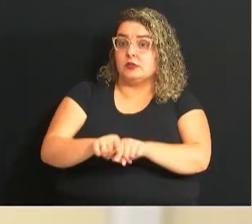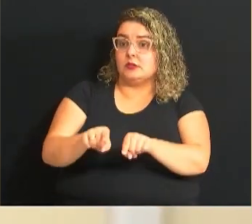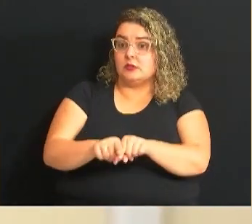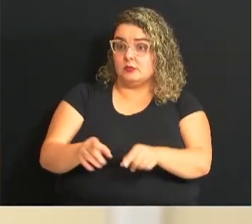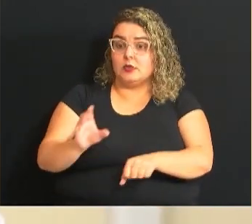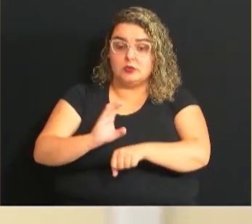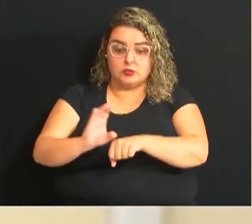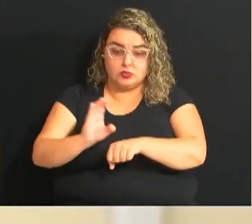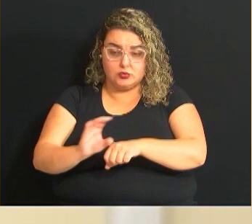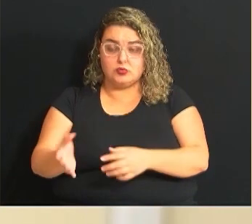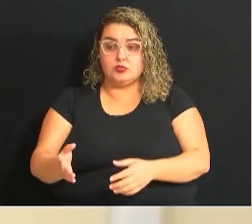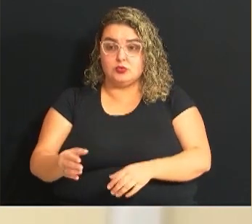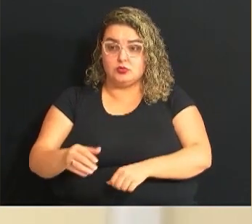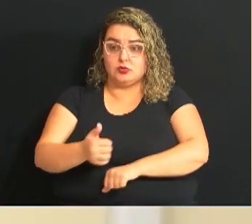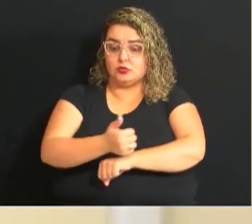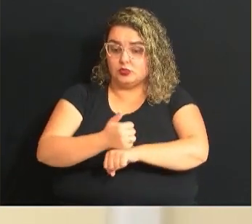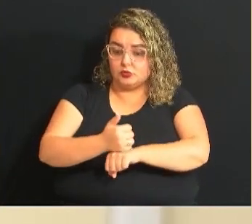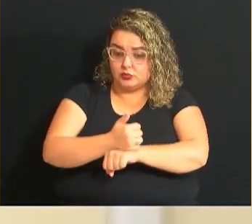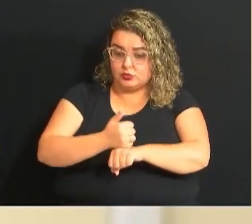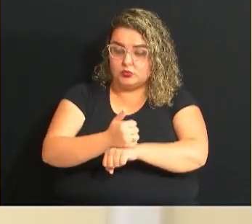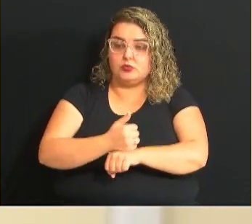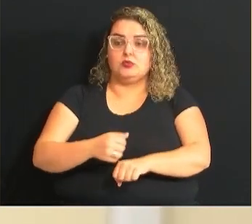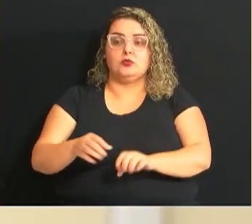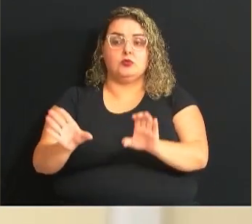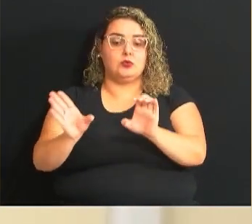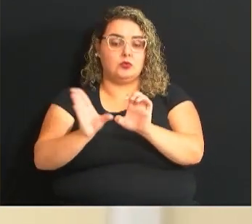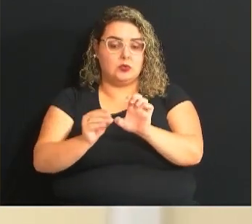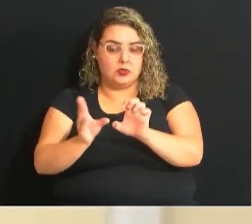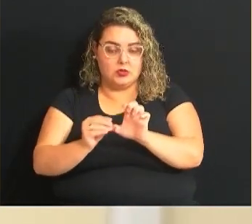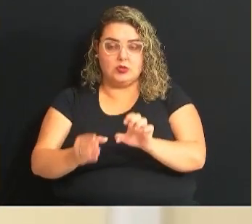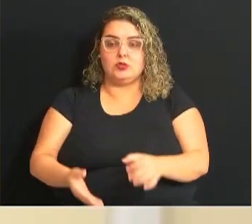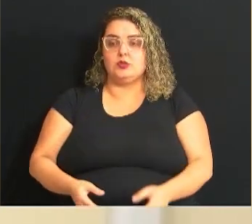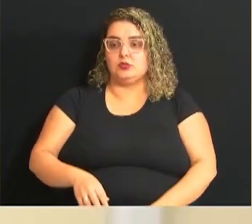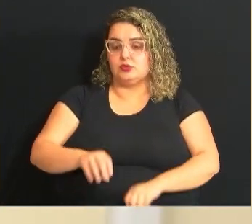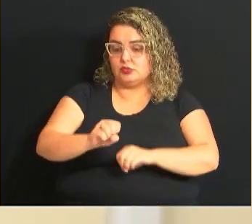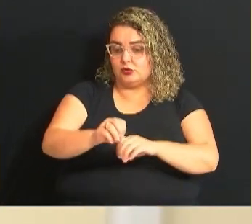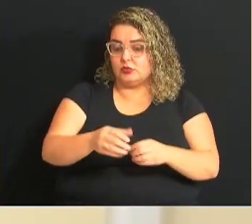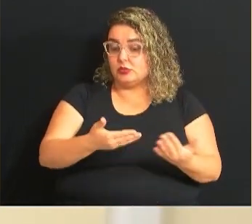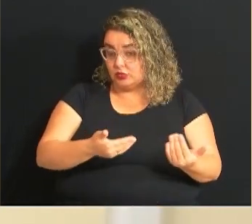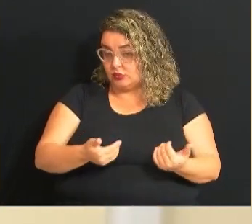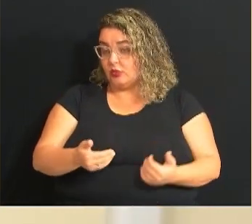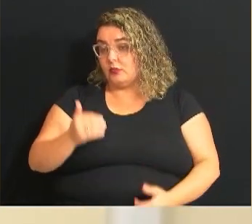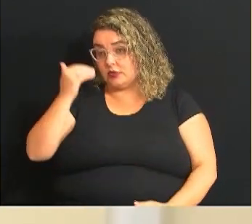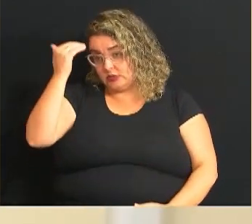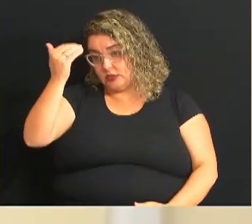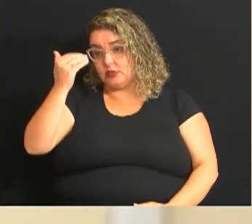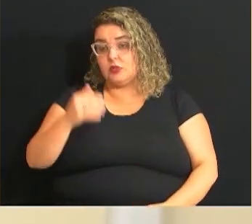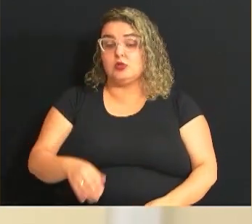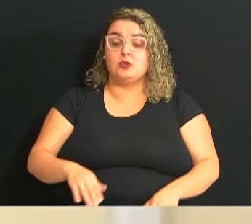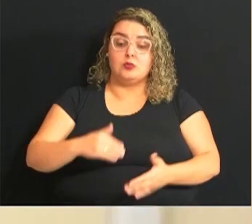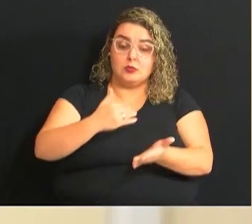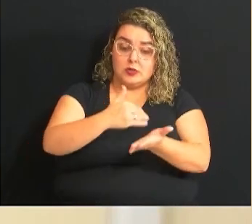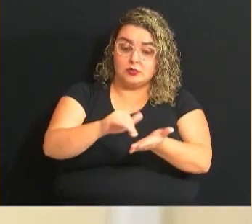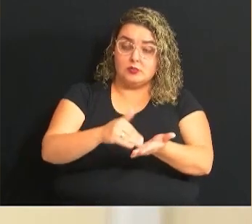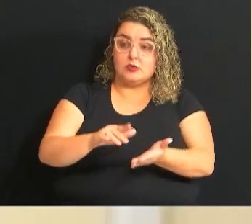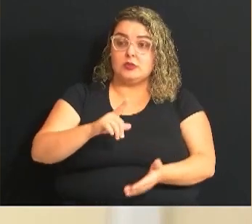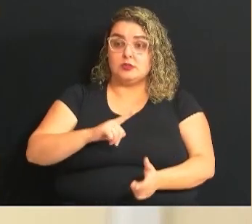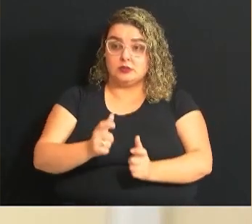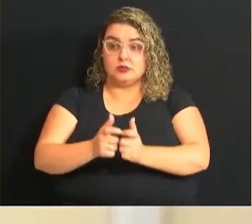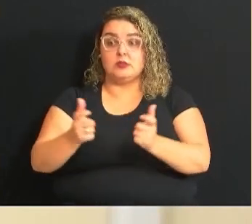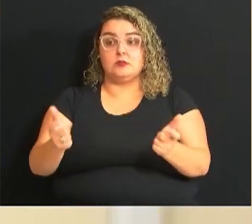cursos profissionalizantes e o EJA, Educação de Jovens e Adultos. E uma secretaria que teve também um